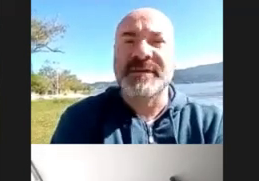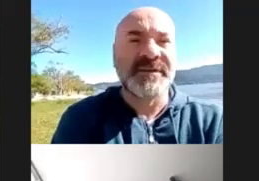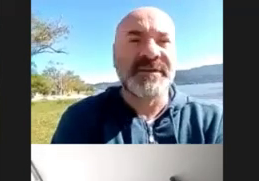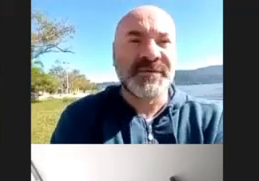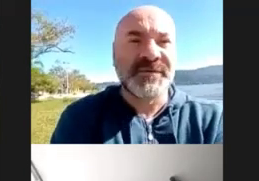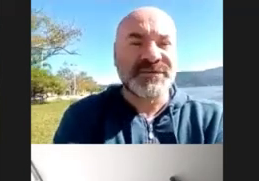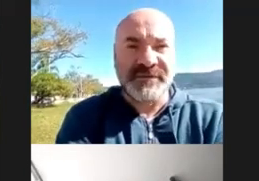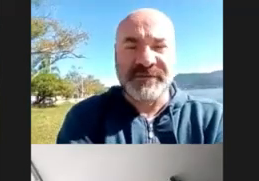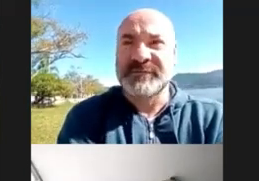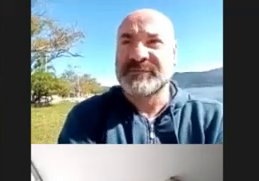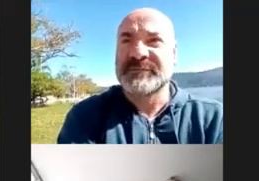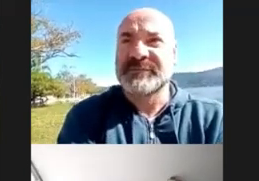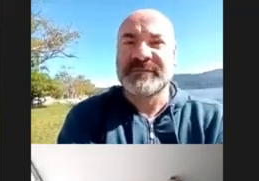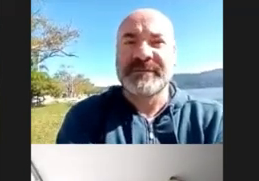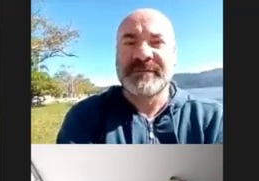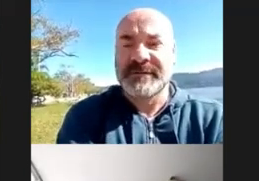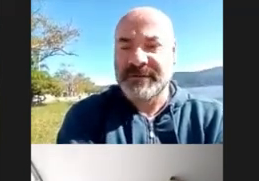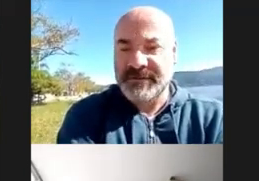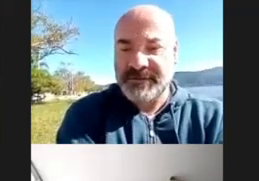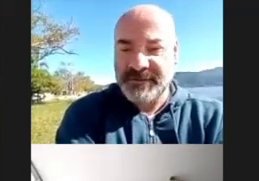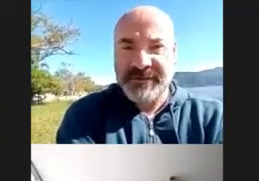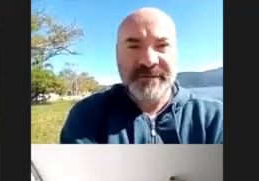Eu aqui, professor. Oi.